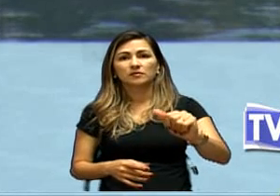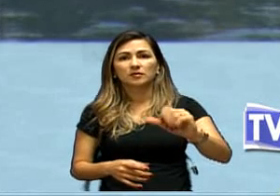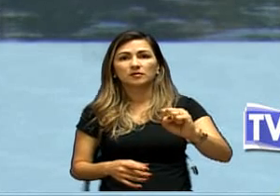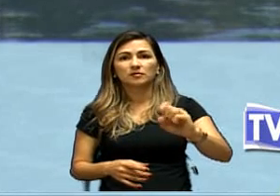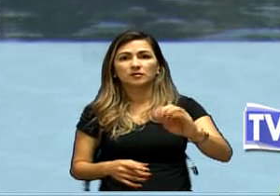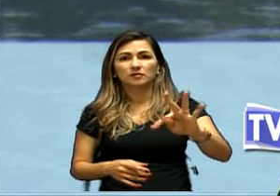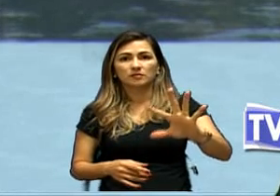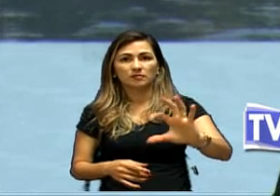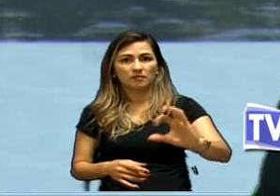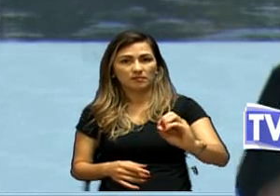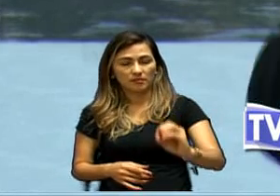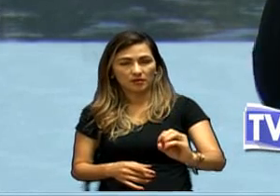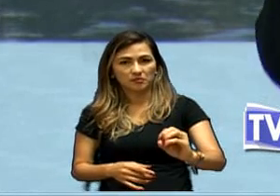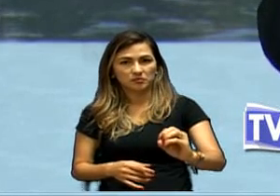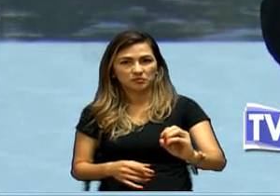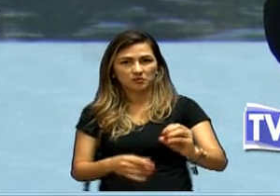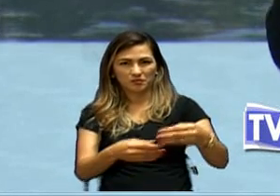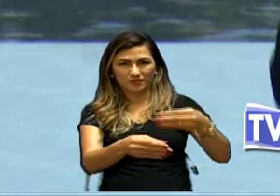consumo que nós vivemos.